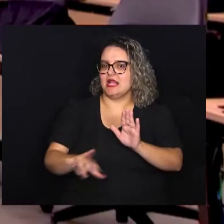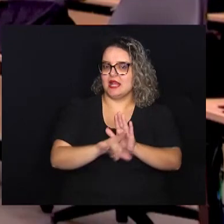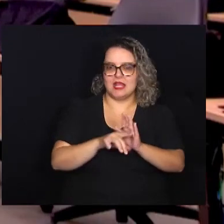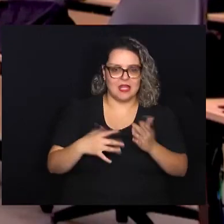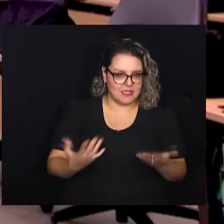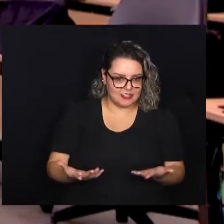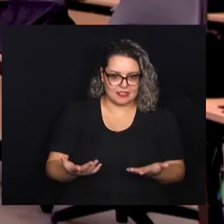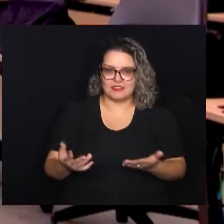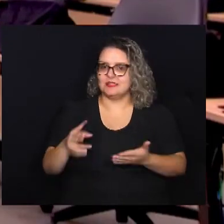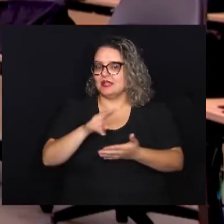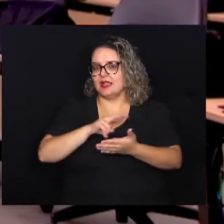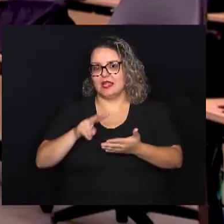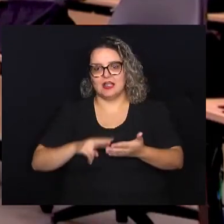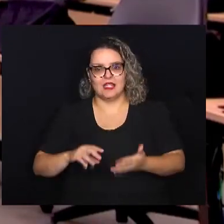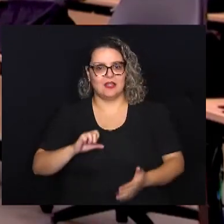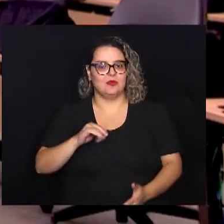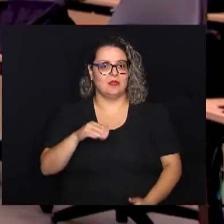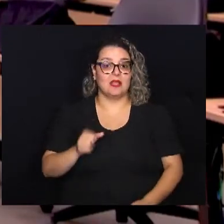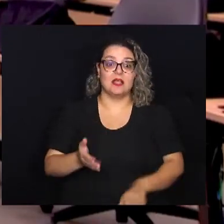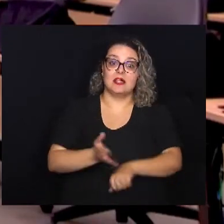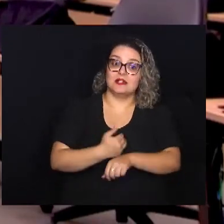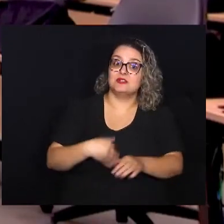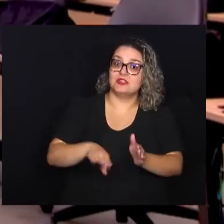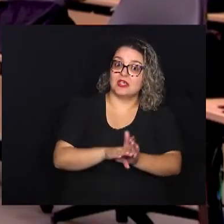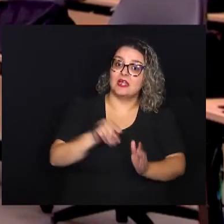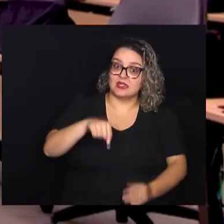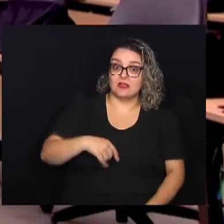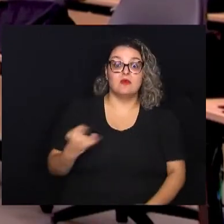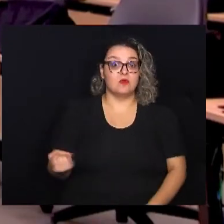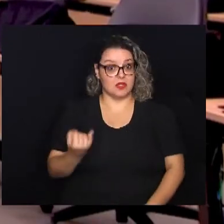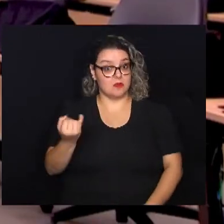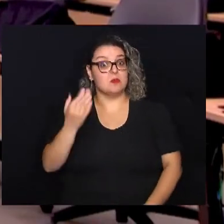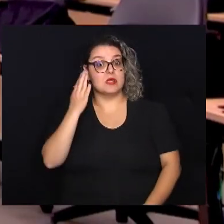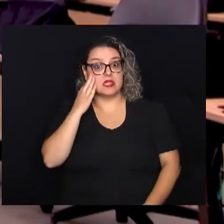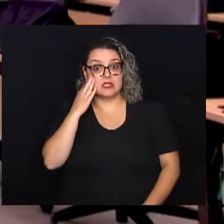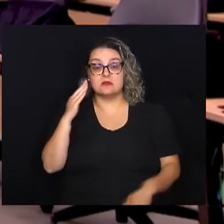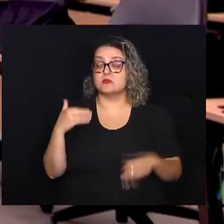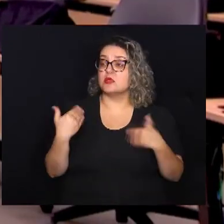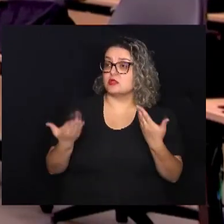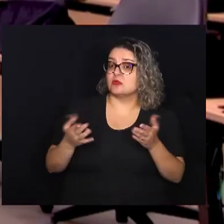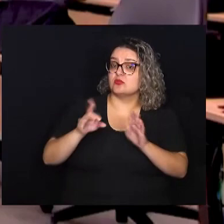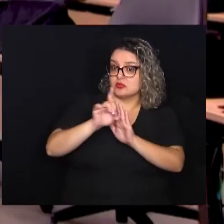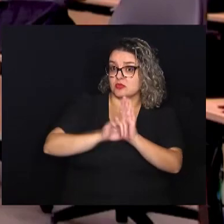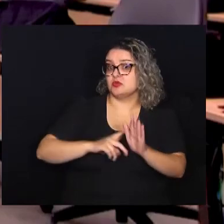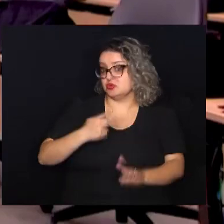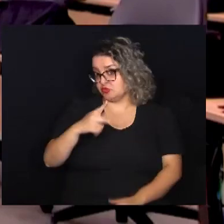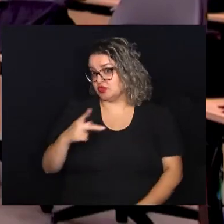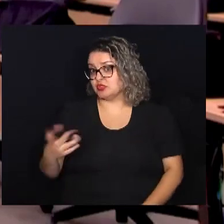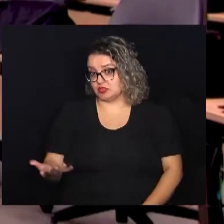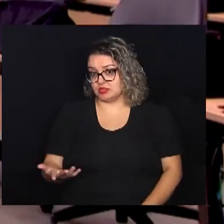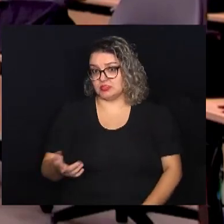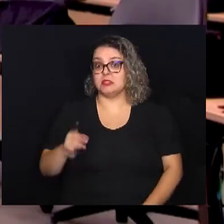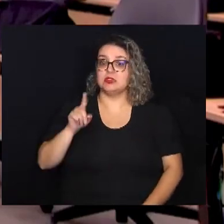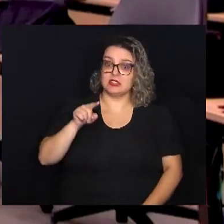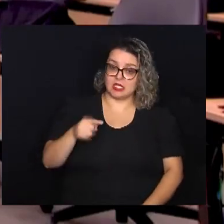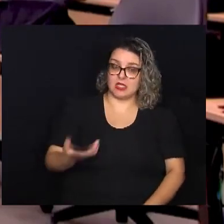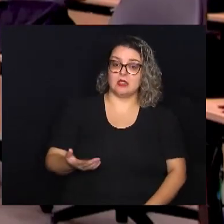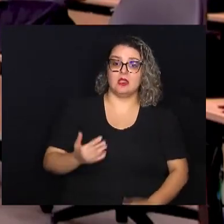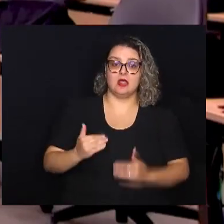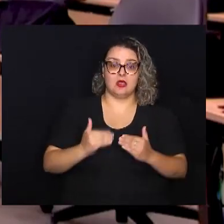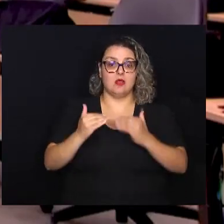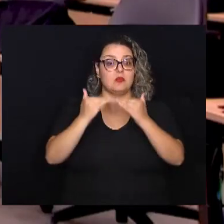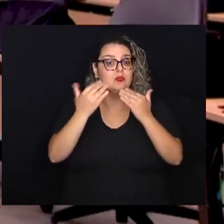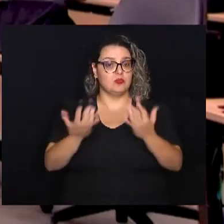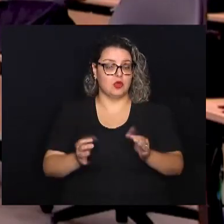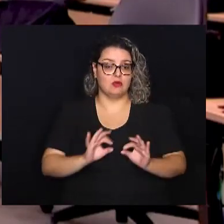eles leram um eco antes de vir para cá então isso foi fundamental até para saber quais são os direitos né E aí a partir disso eles montaram aqui